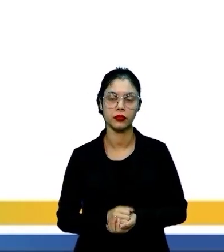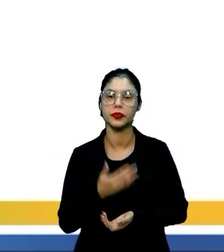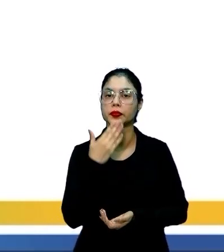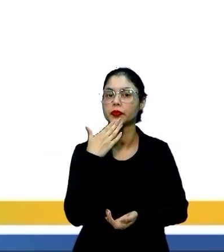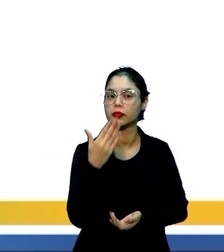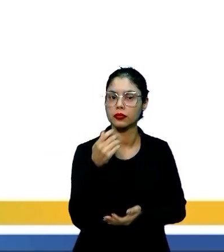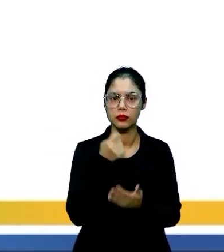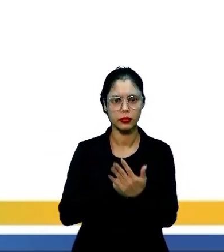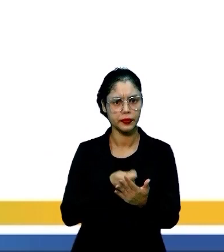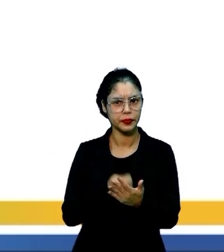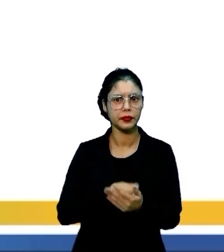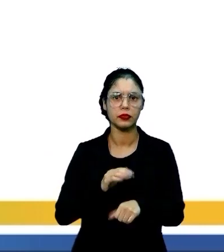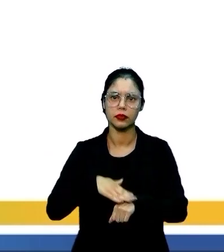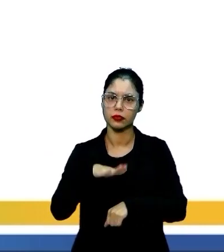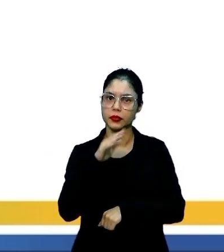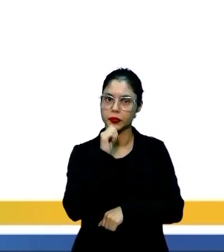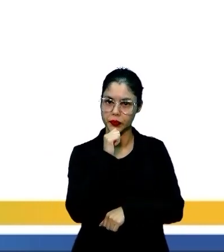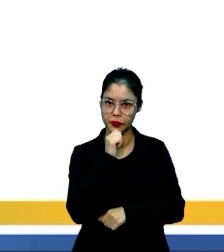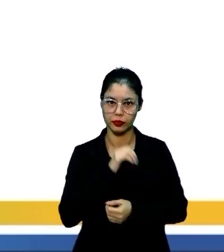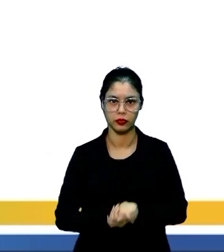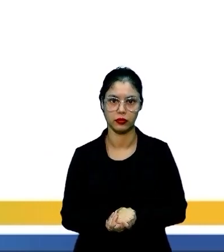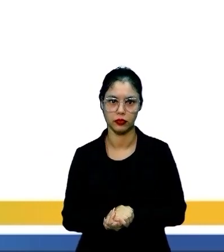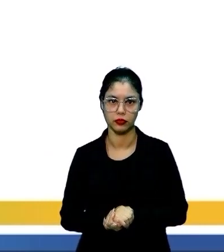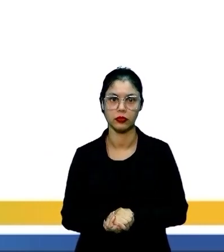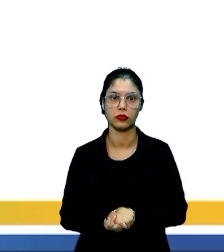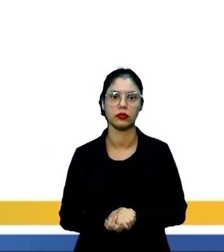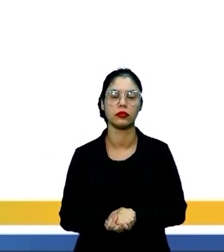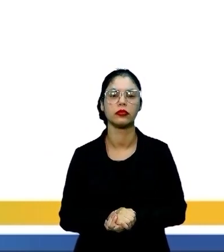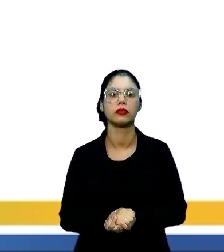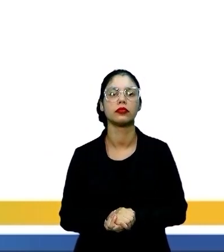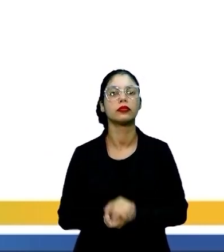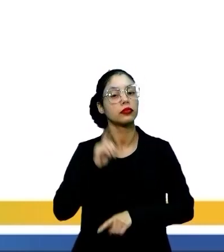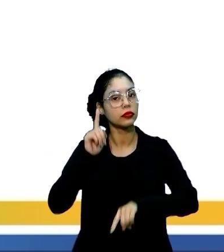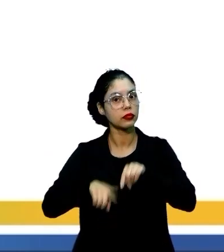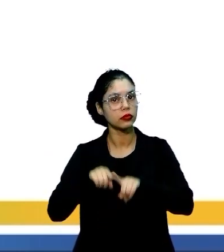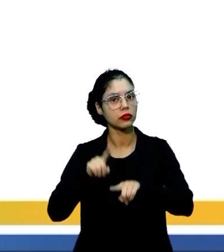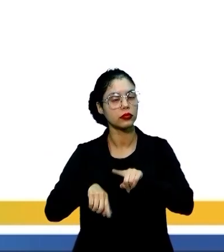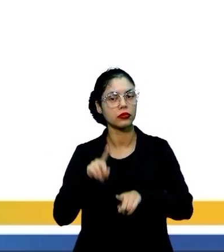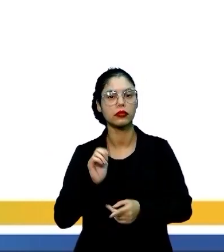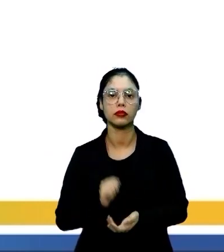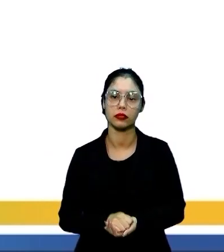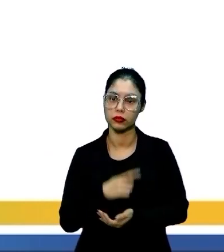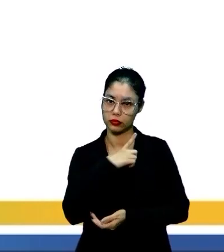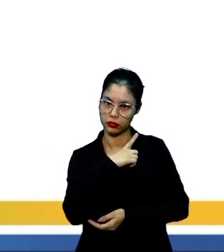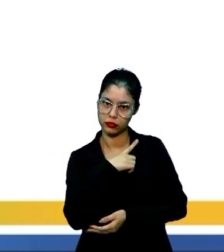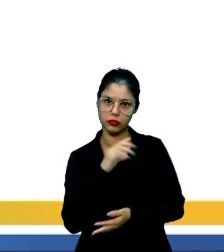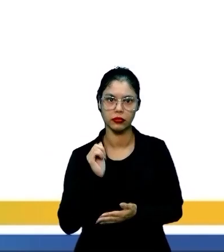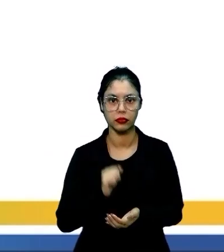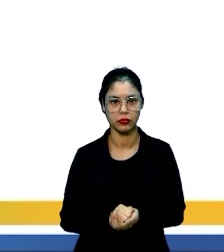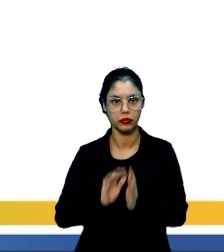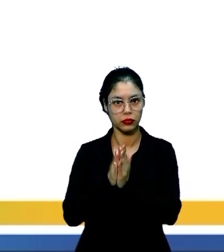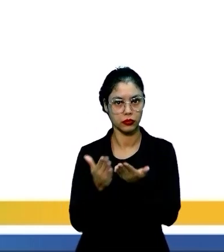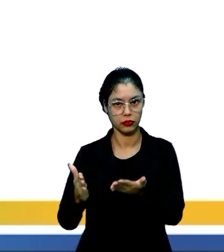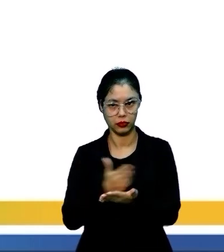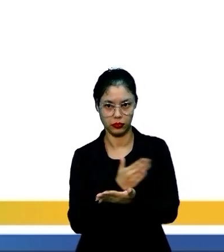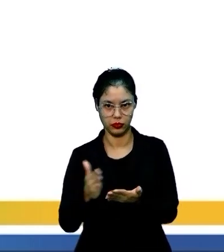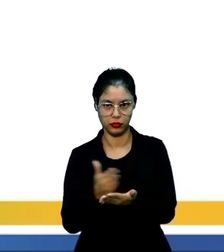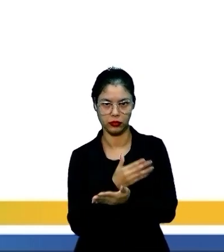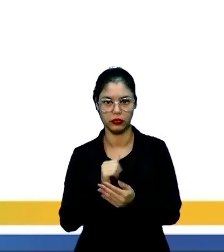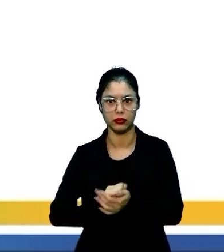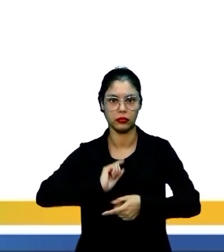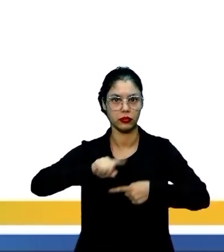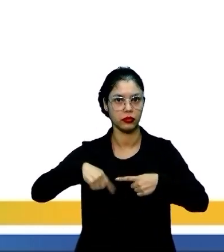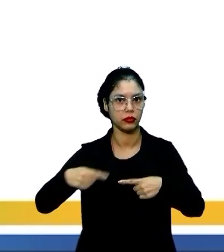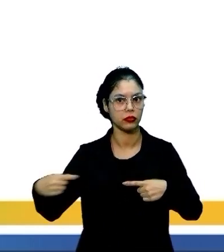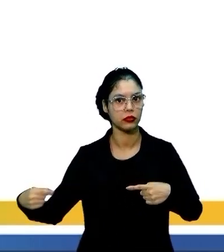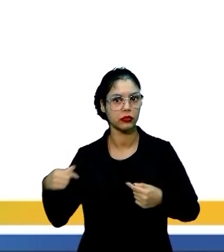solicito e reforço mais ainda a utilização do material didático de vocês, que é o livro. Abra na